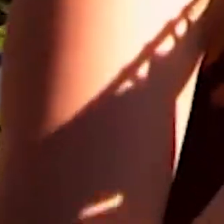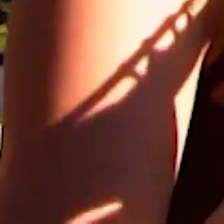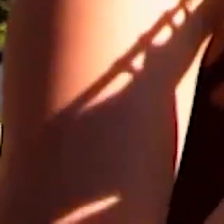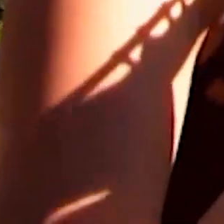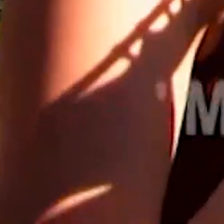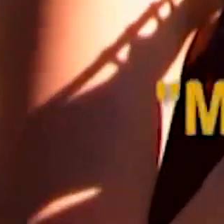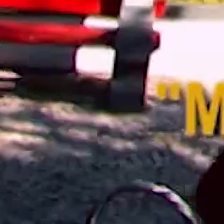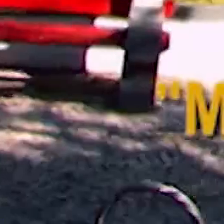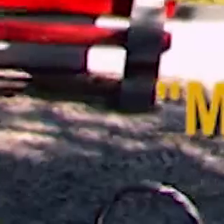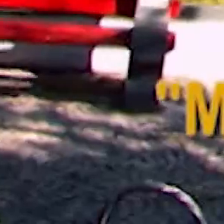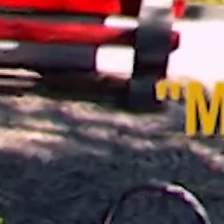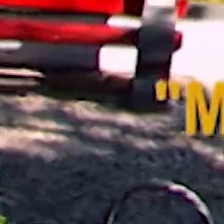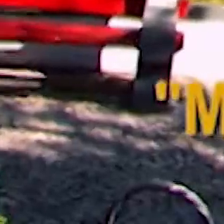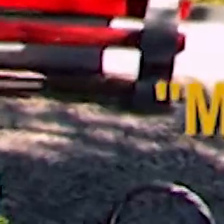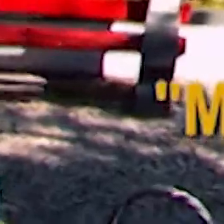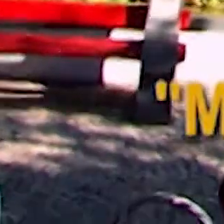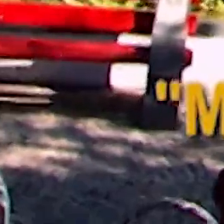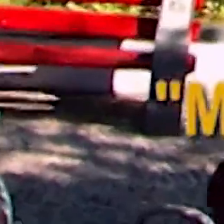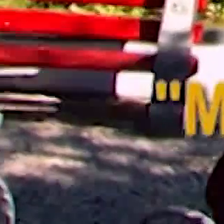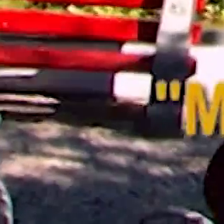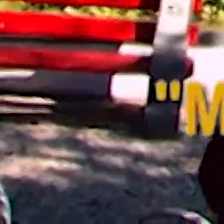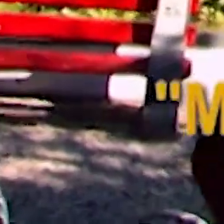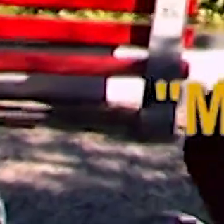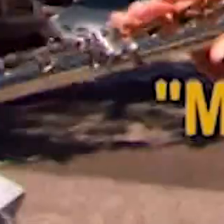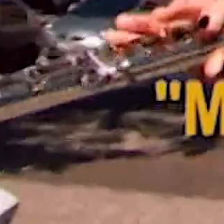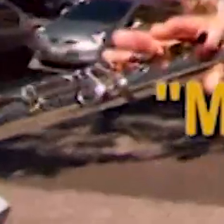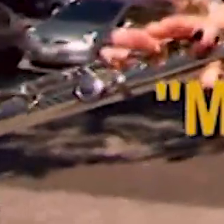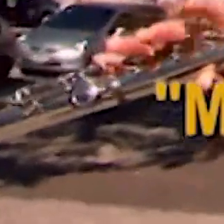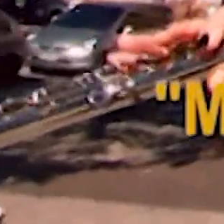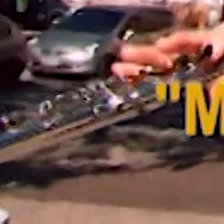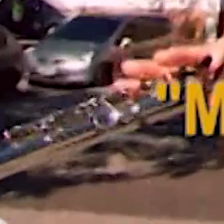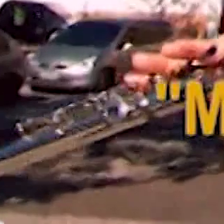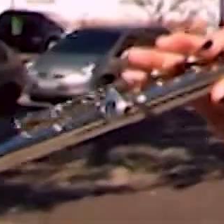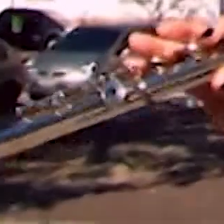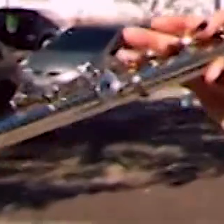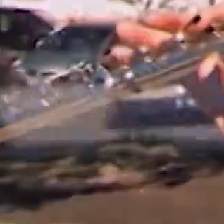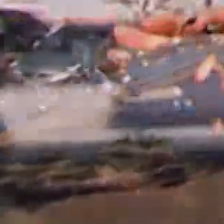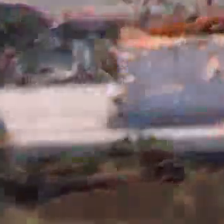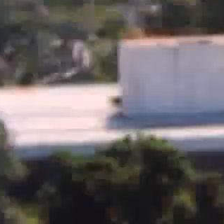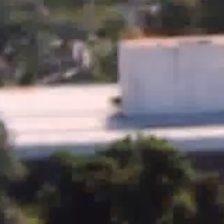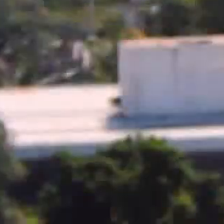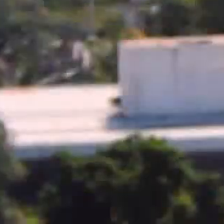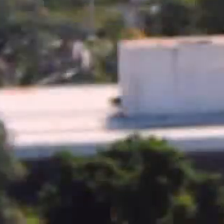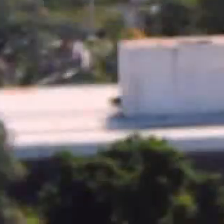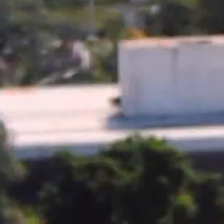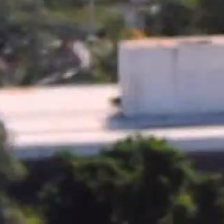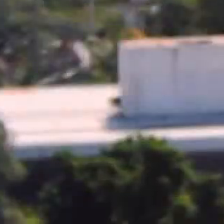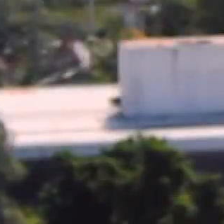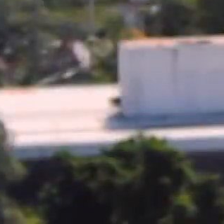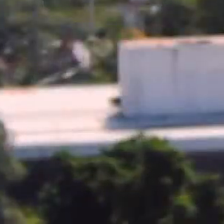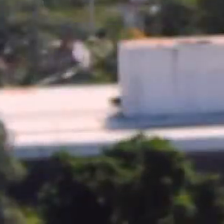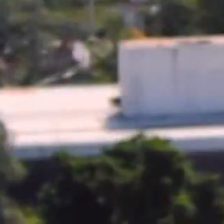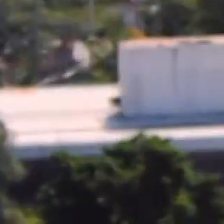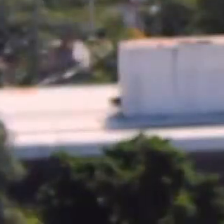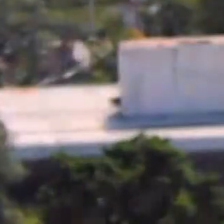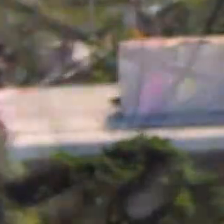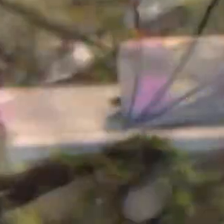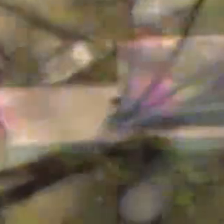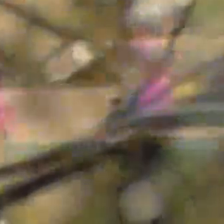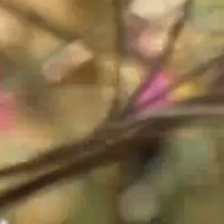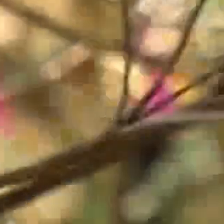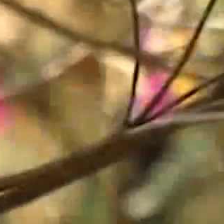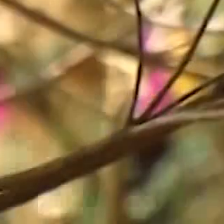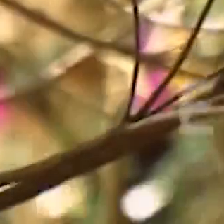paulista, morado do Progresso, do Portinho, cidade de paz,